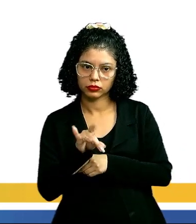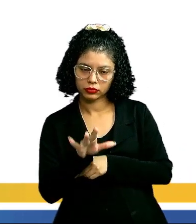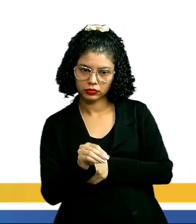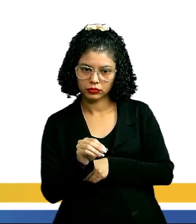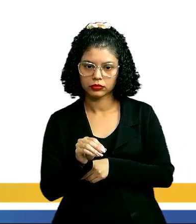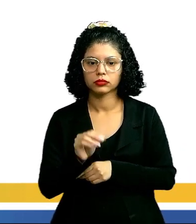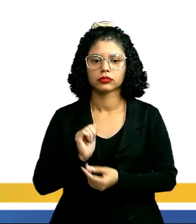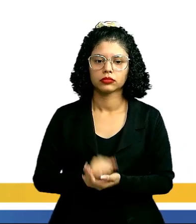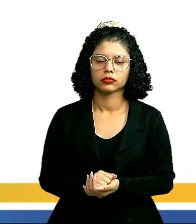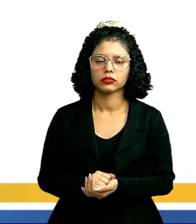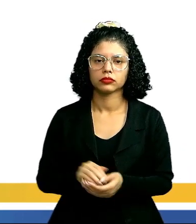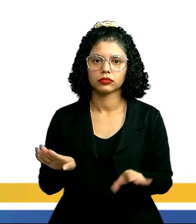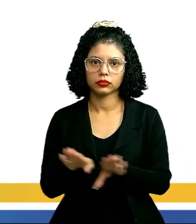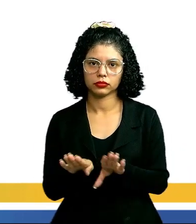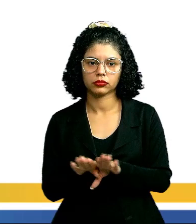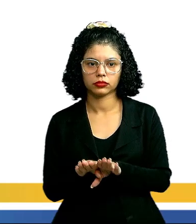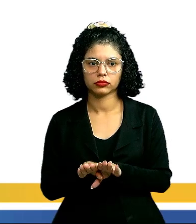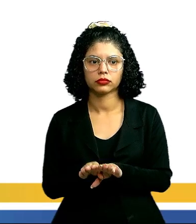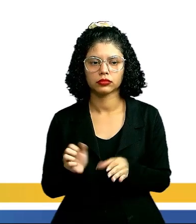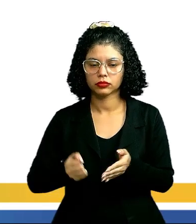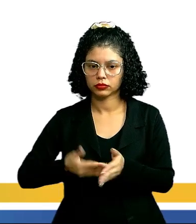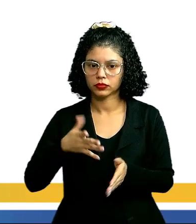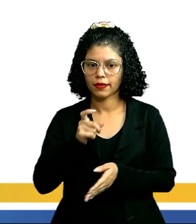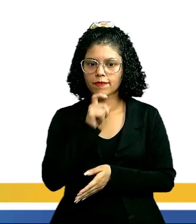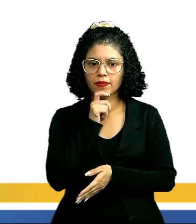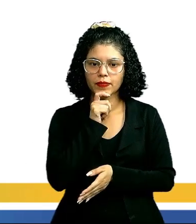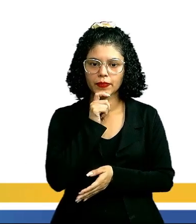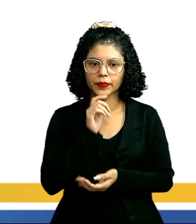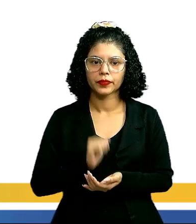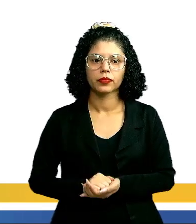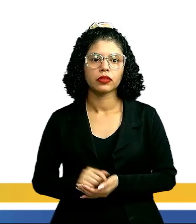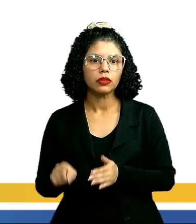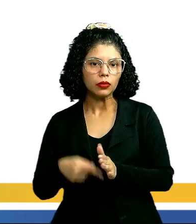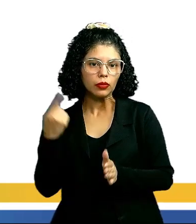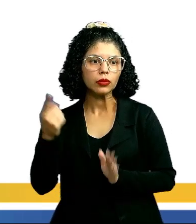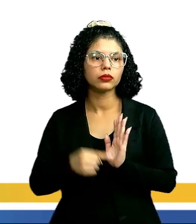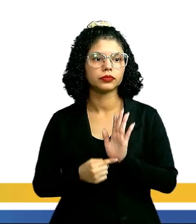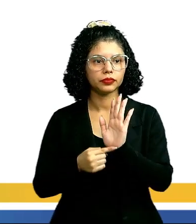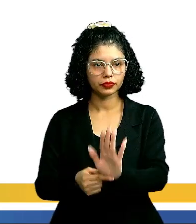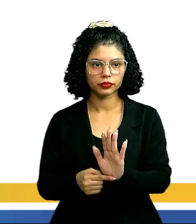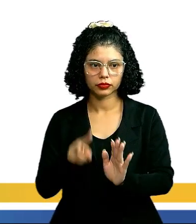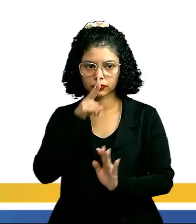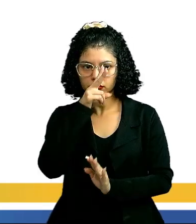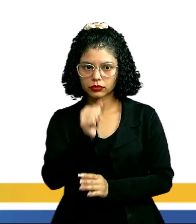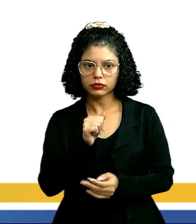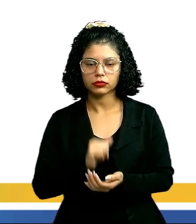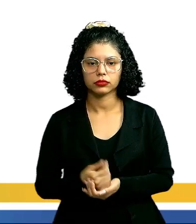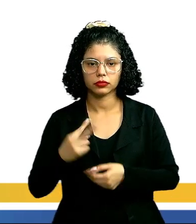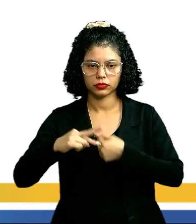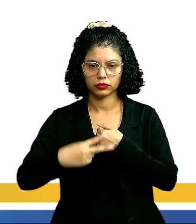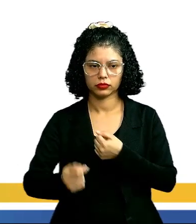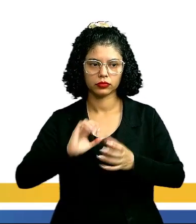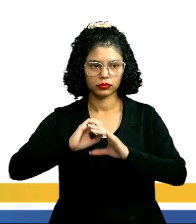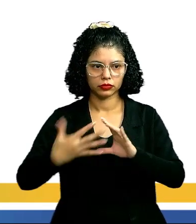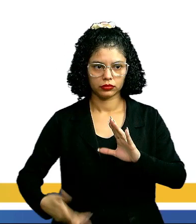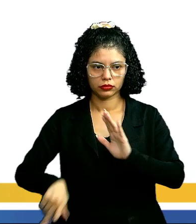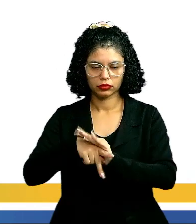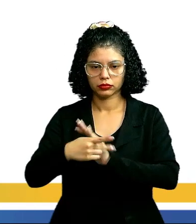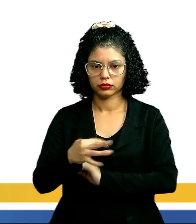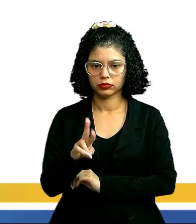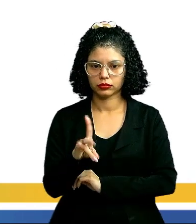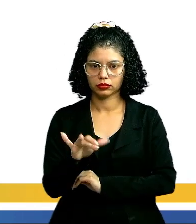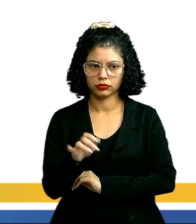líquido, tá ok? Que é bastante frio, uma vez que apresentam alto potencial terapêutico em consequência de